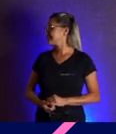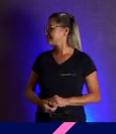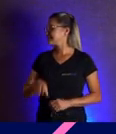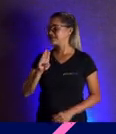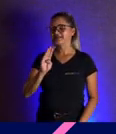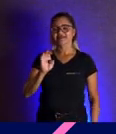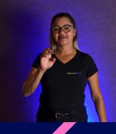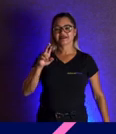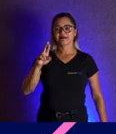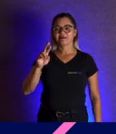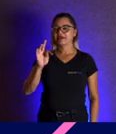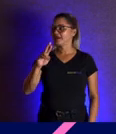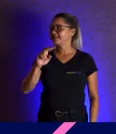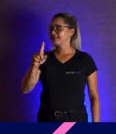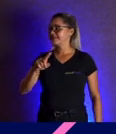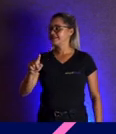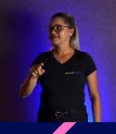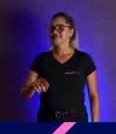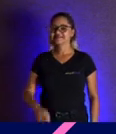Beatriz Mills.